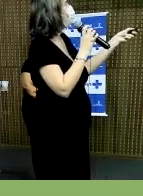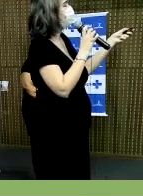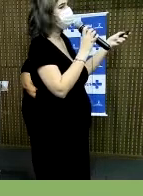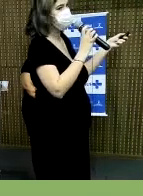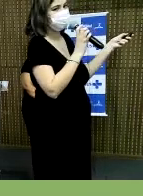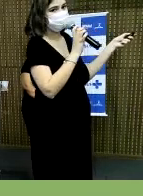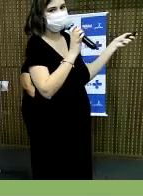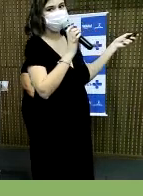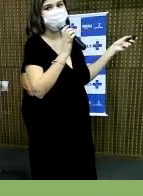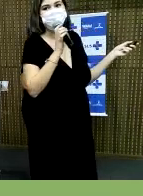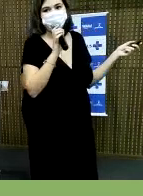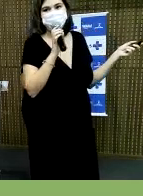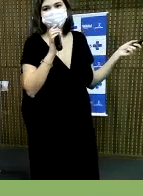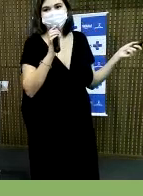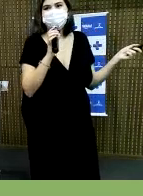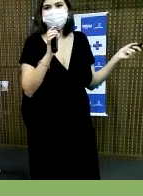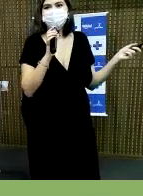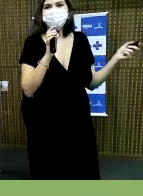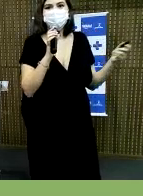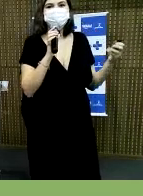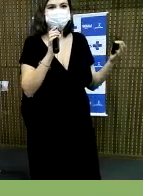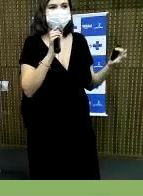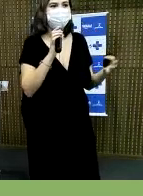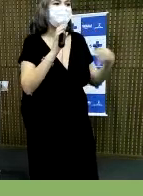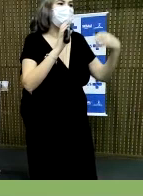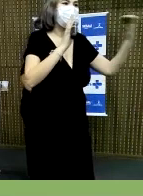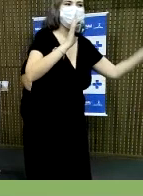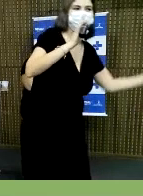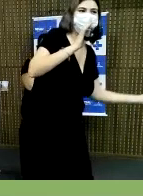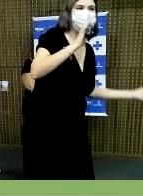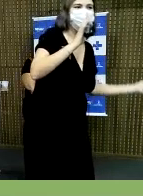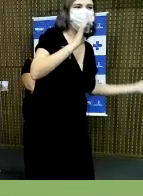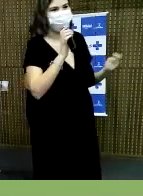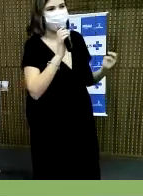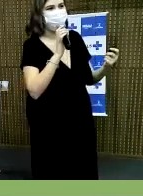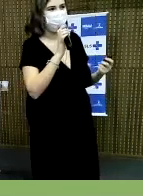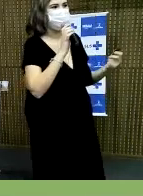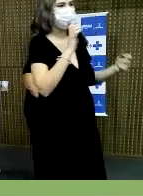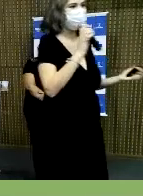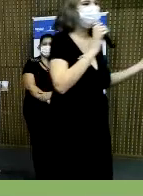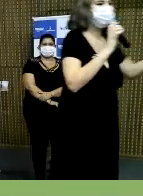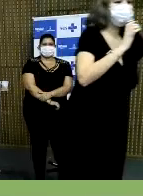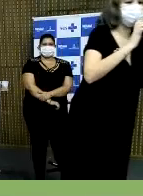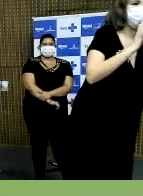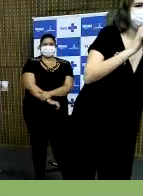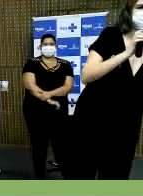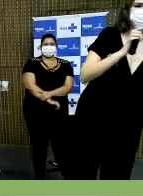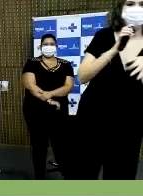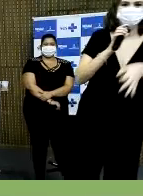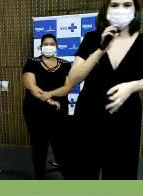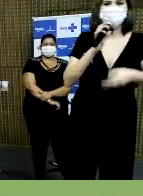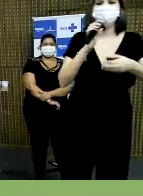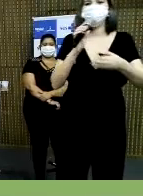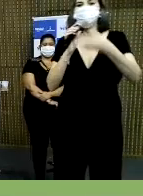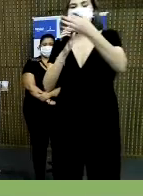enfermagem, 562, que geralmente era o horário onde a gente já conseguia, estava faltando 1, 2 enfermeiras, então vamos marcar uma gestante